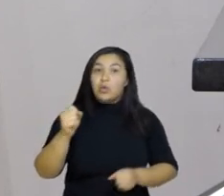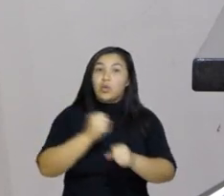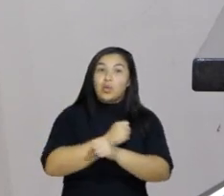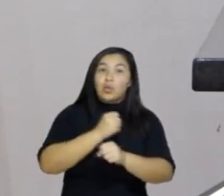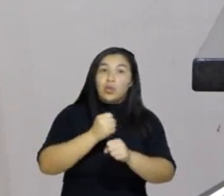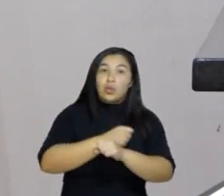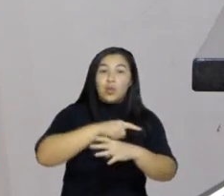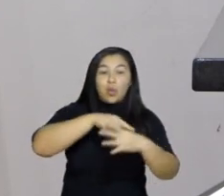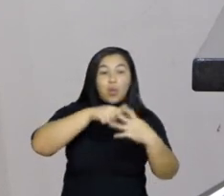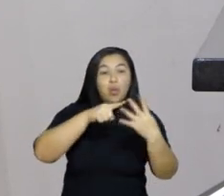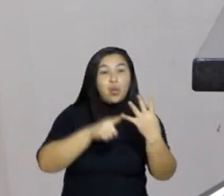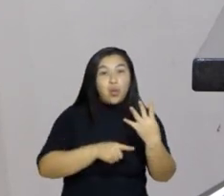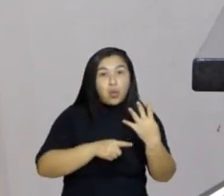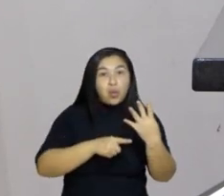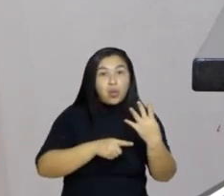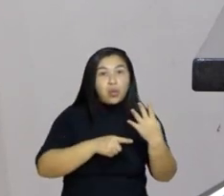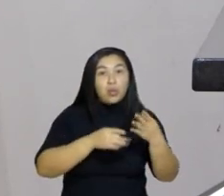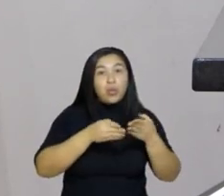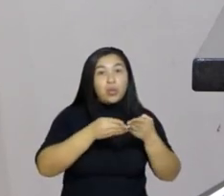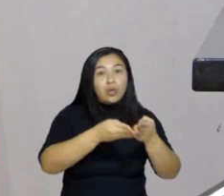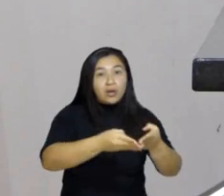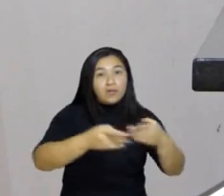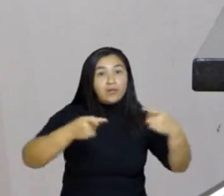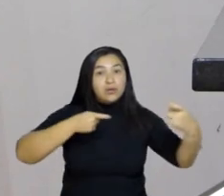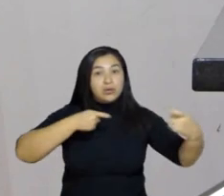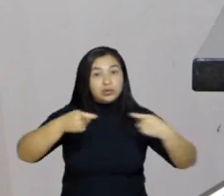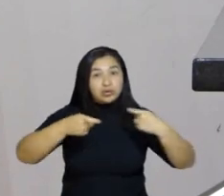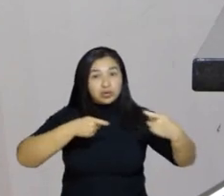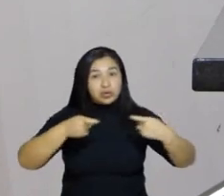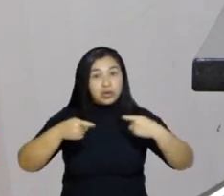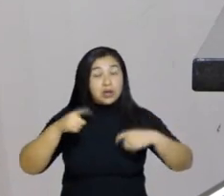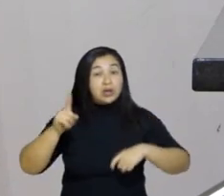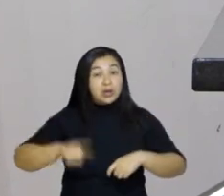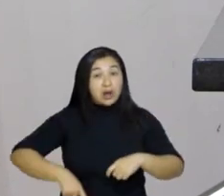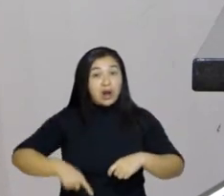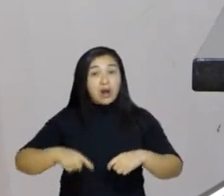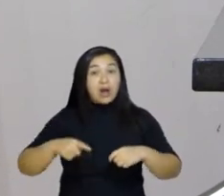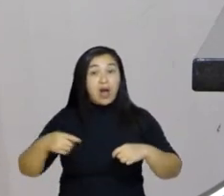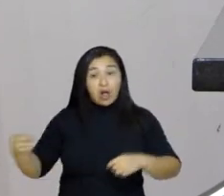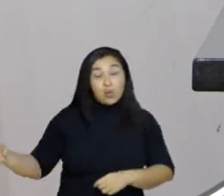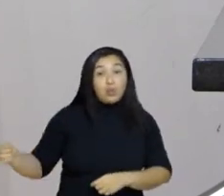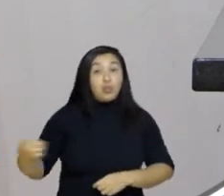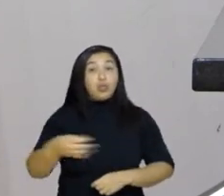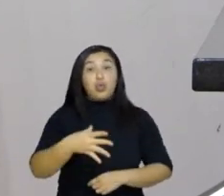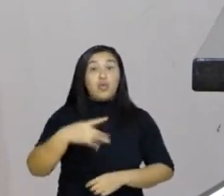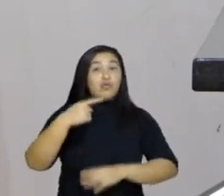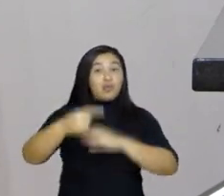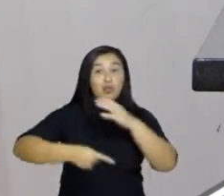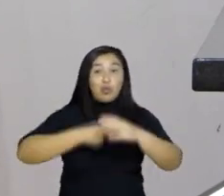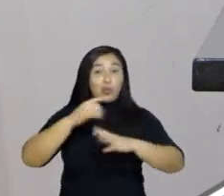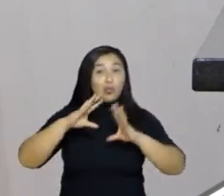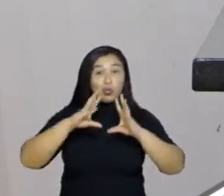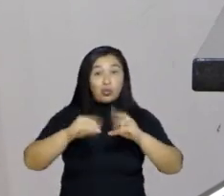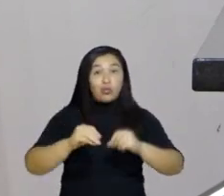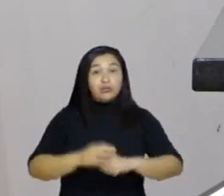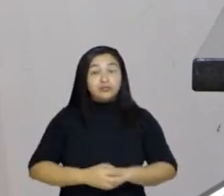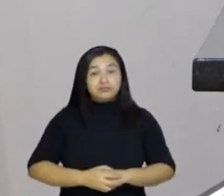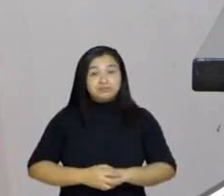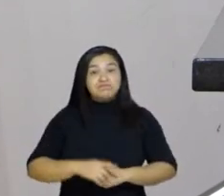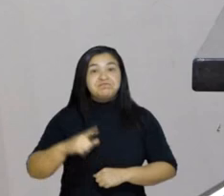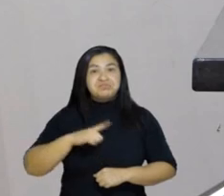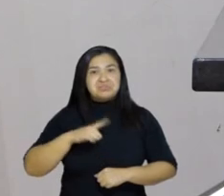4 fragatas, das mais modernas fragatas que haverá no mundo. Um alto nível de